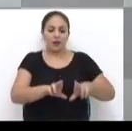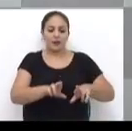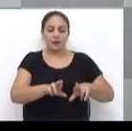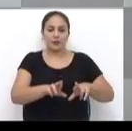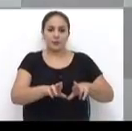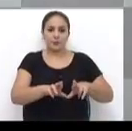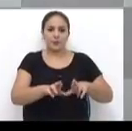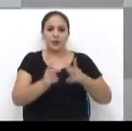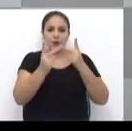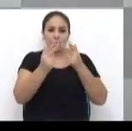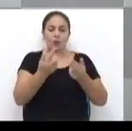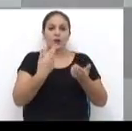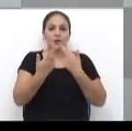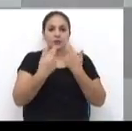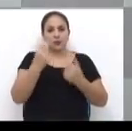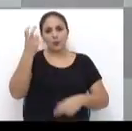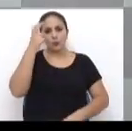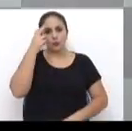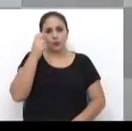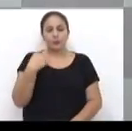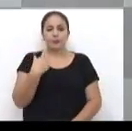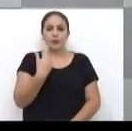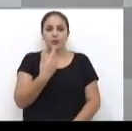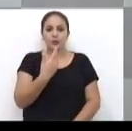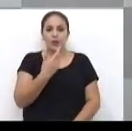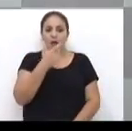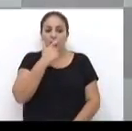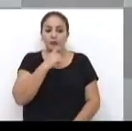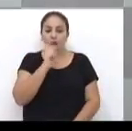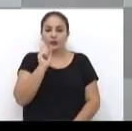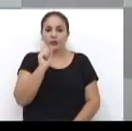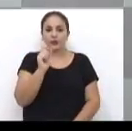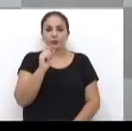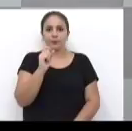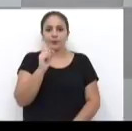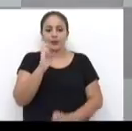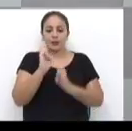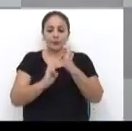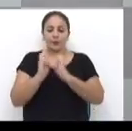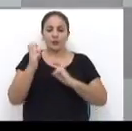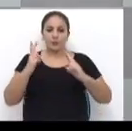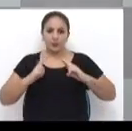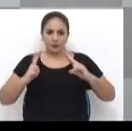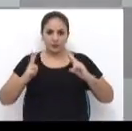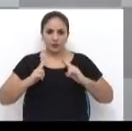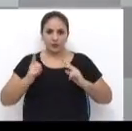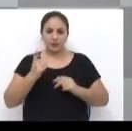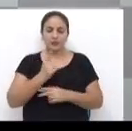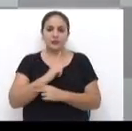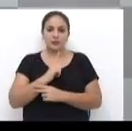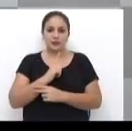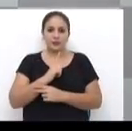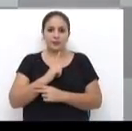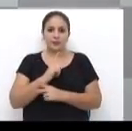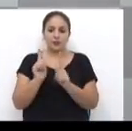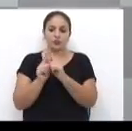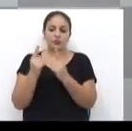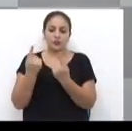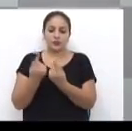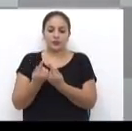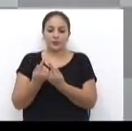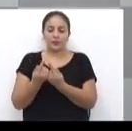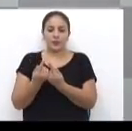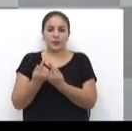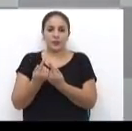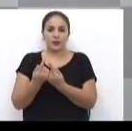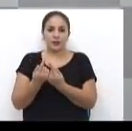acho que colocar a iniciativa privada, gerir por meio de concessões, é claro, patrimônio e bens públicos para fins de empreendimentos